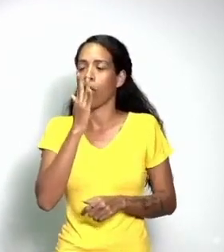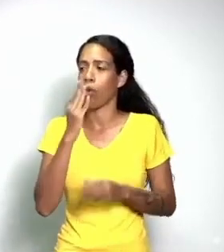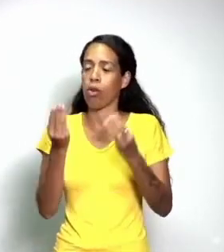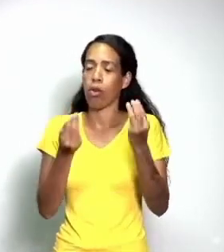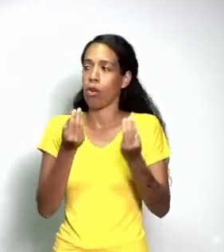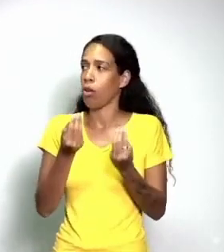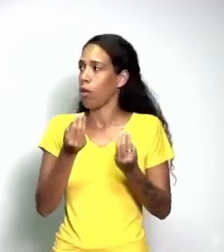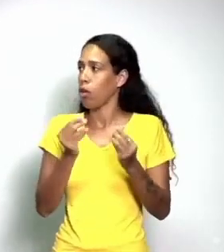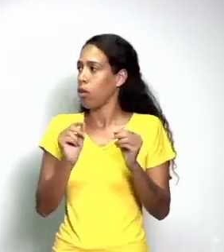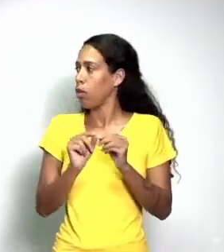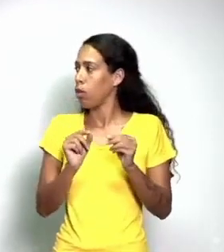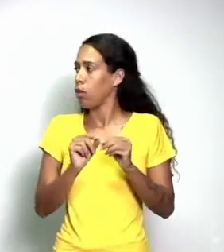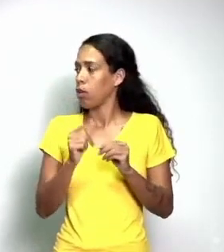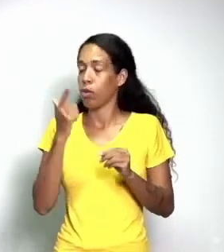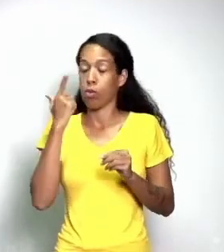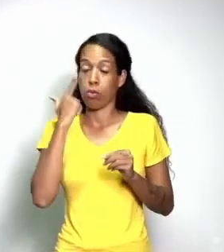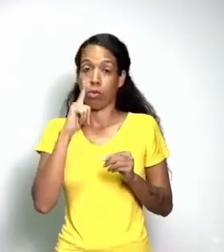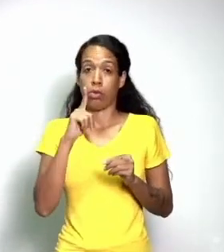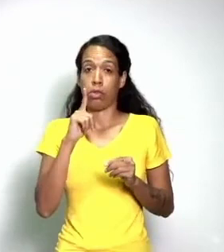forma de garantir